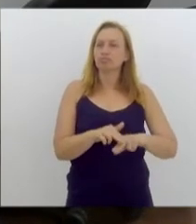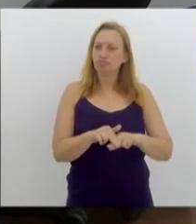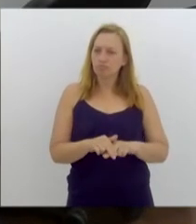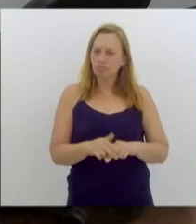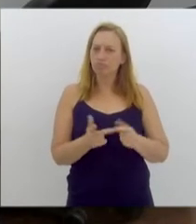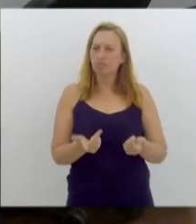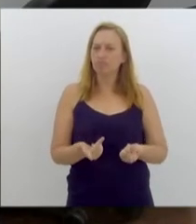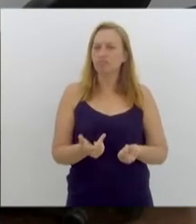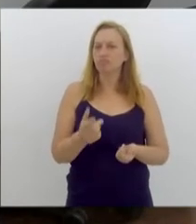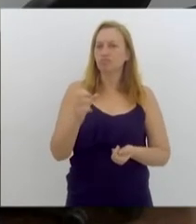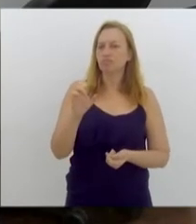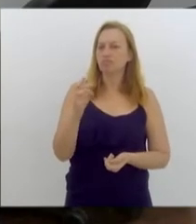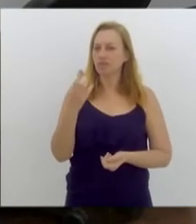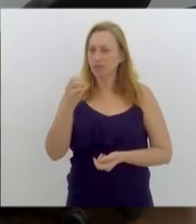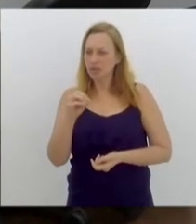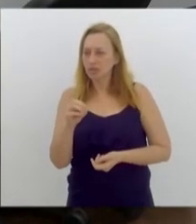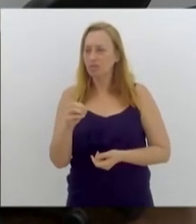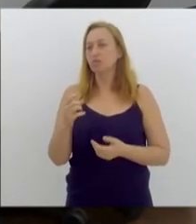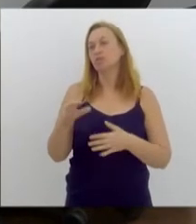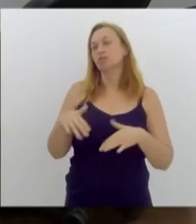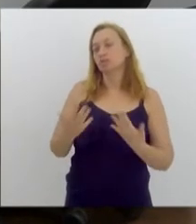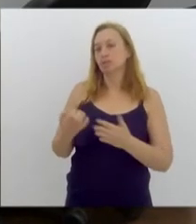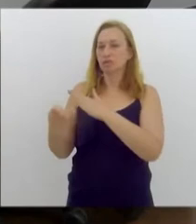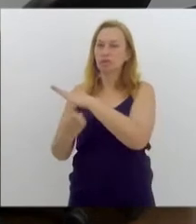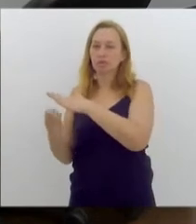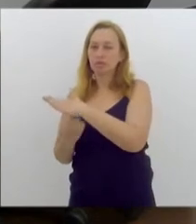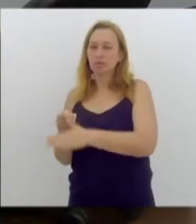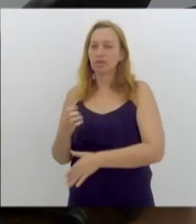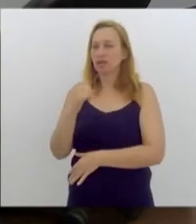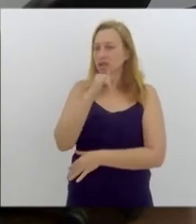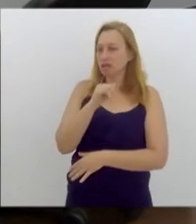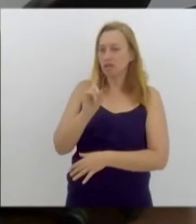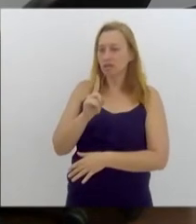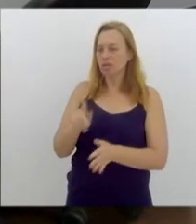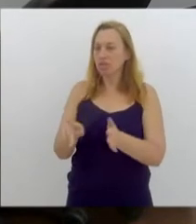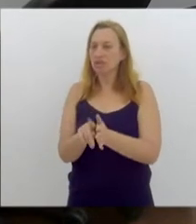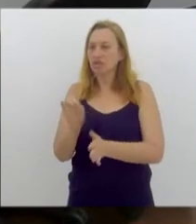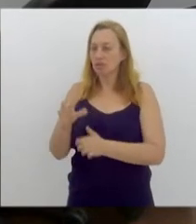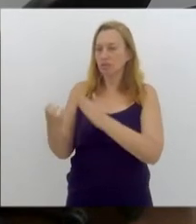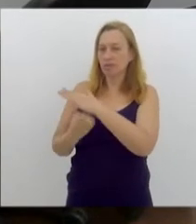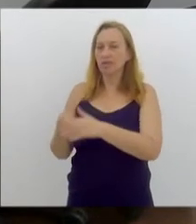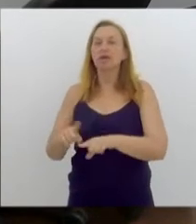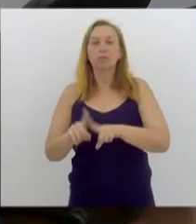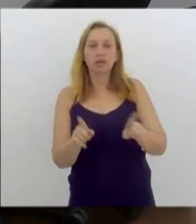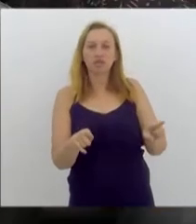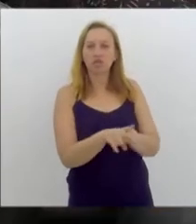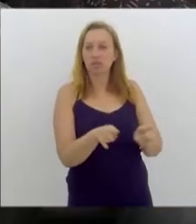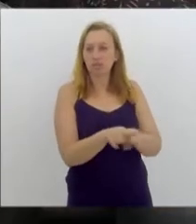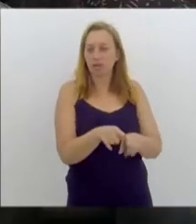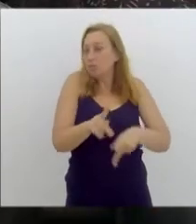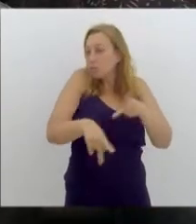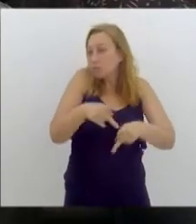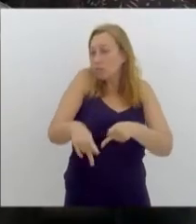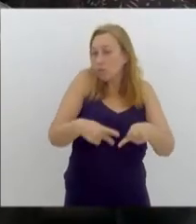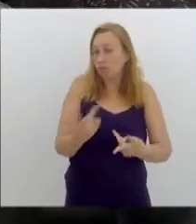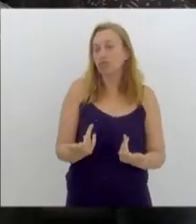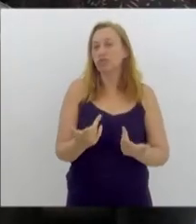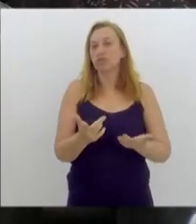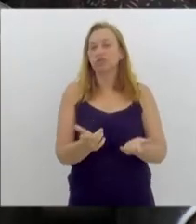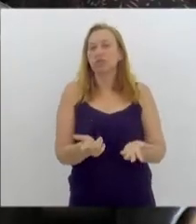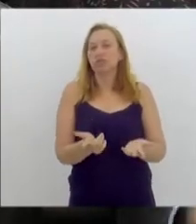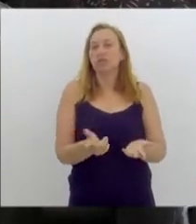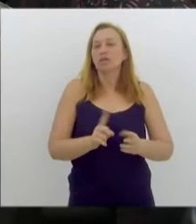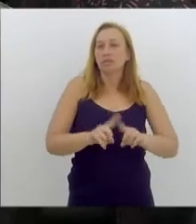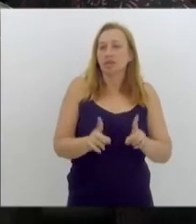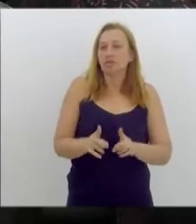quando é de empresa é claro que a energia não é só para empresa tem para pessoas físicas também nesse caso não há compensação mas